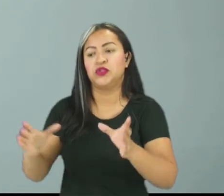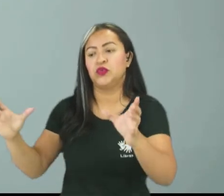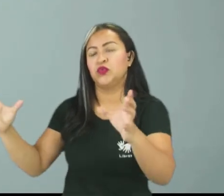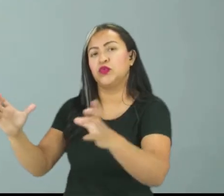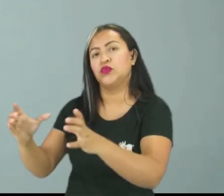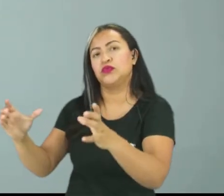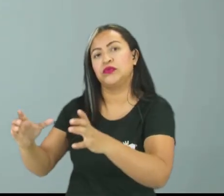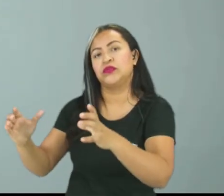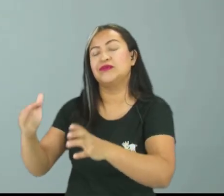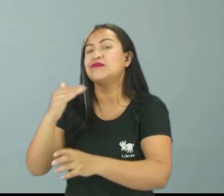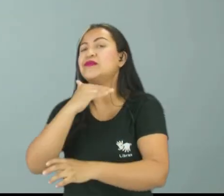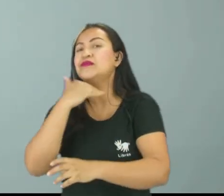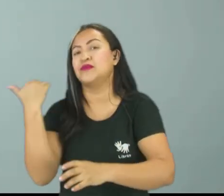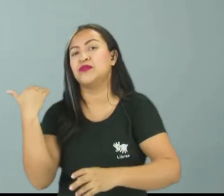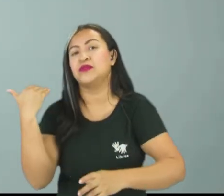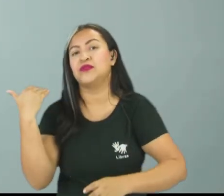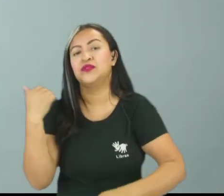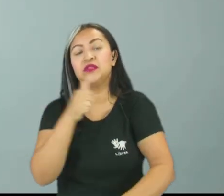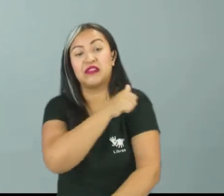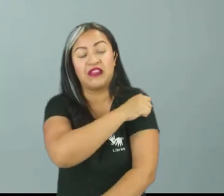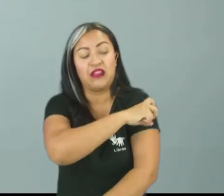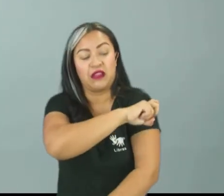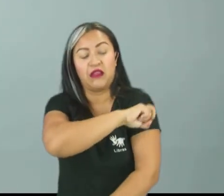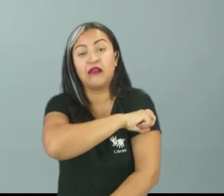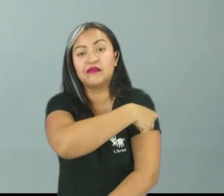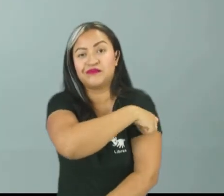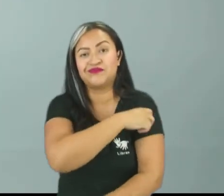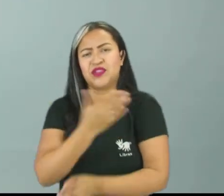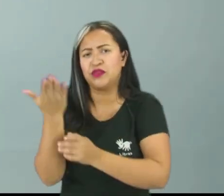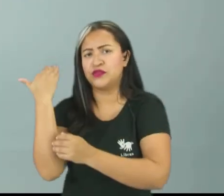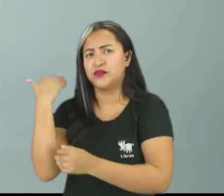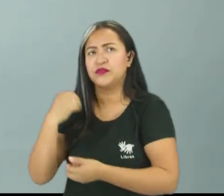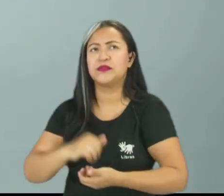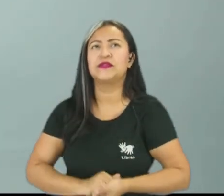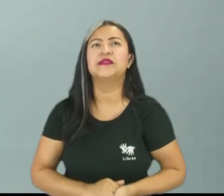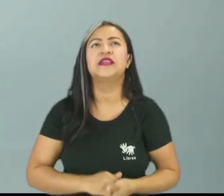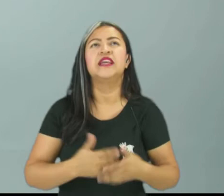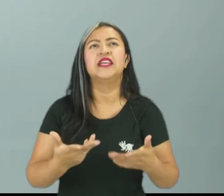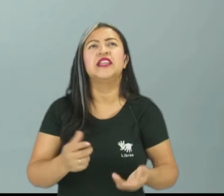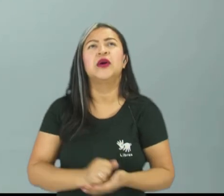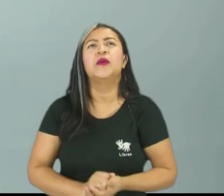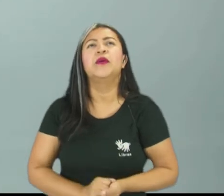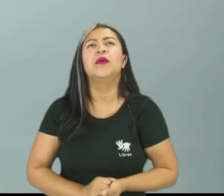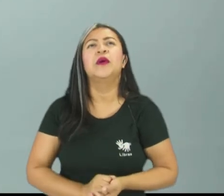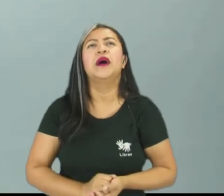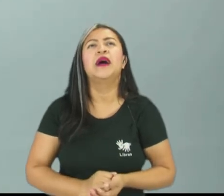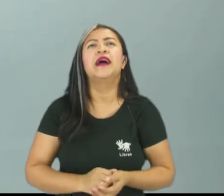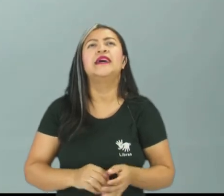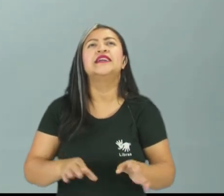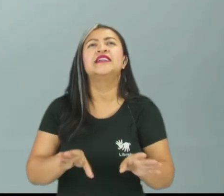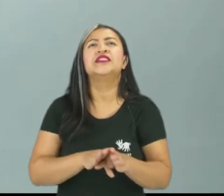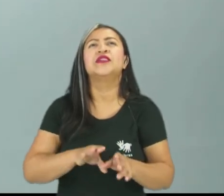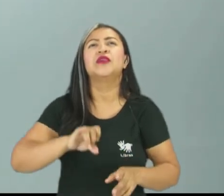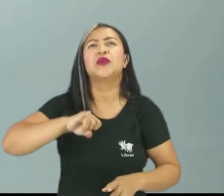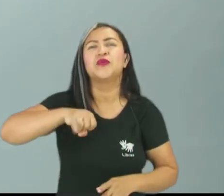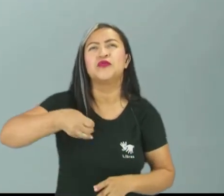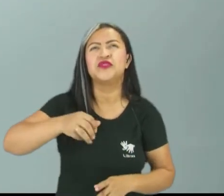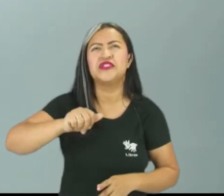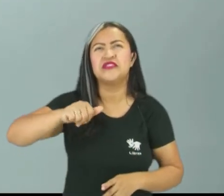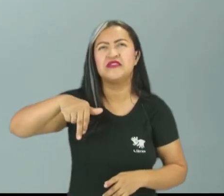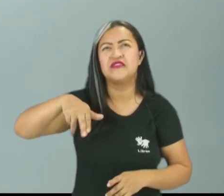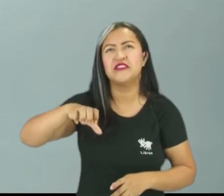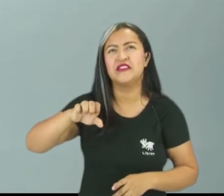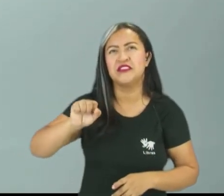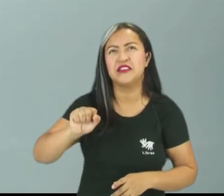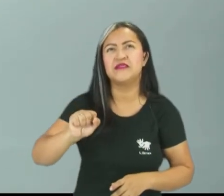né? E aí a gente tem também, pessoal, nessa questão de racismo científico, o pai da ginecologia, né? Que ele é